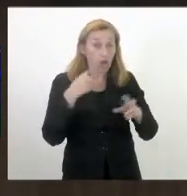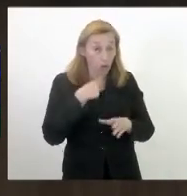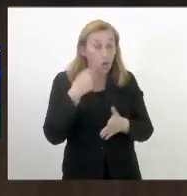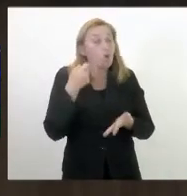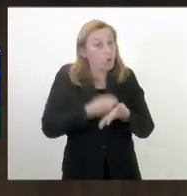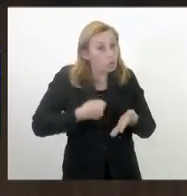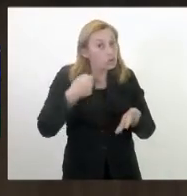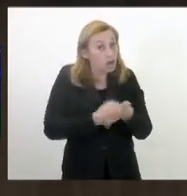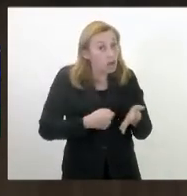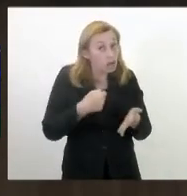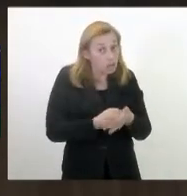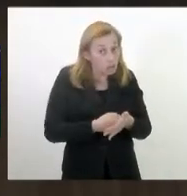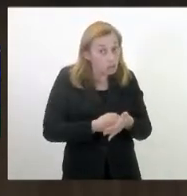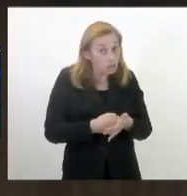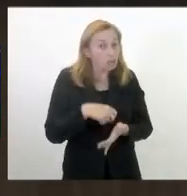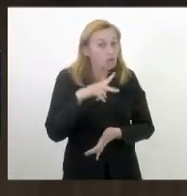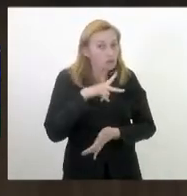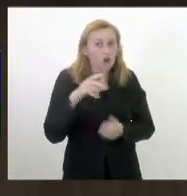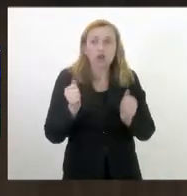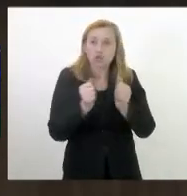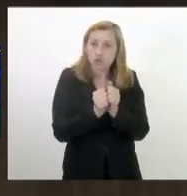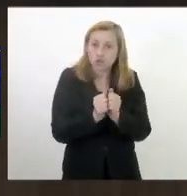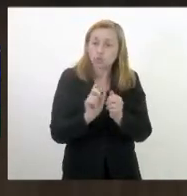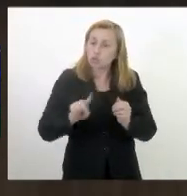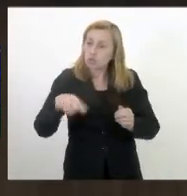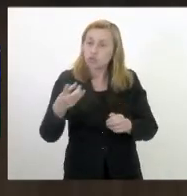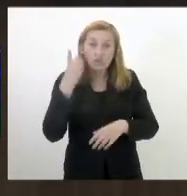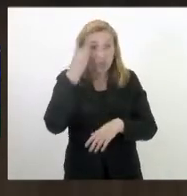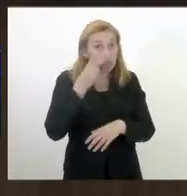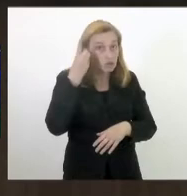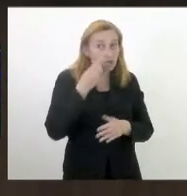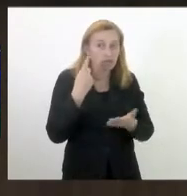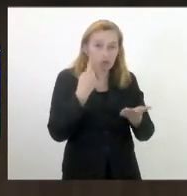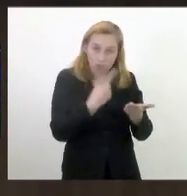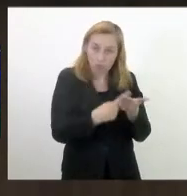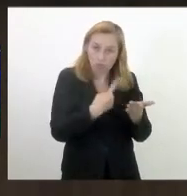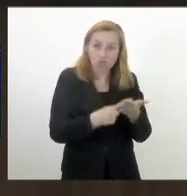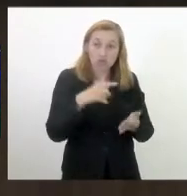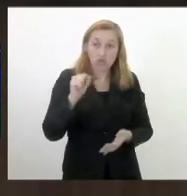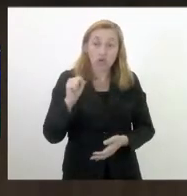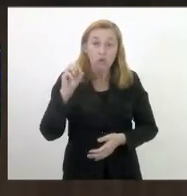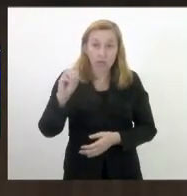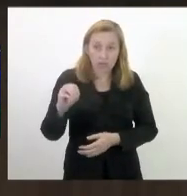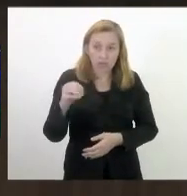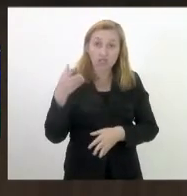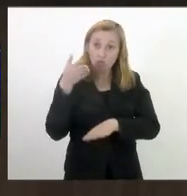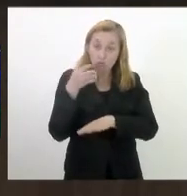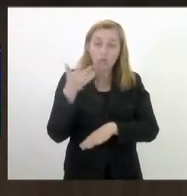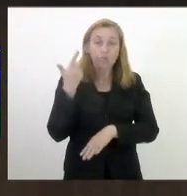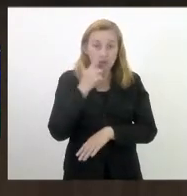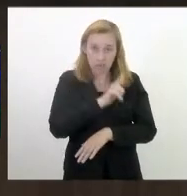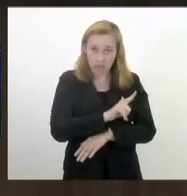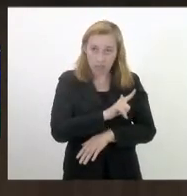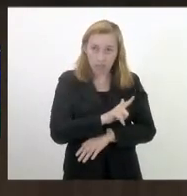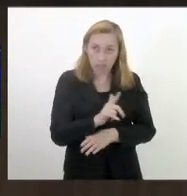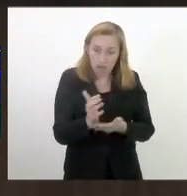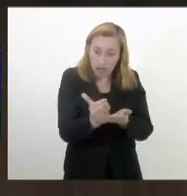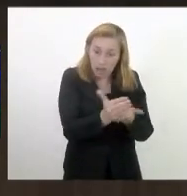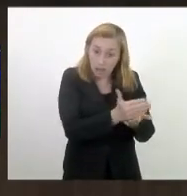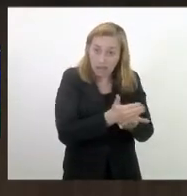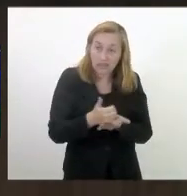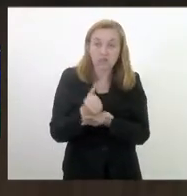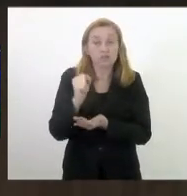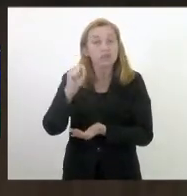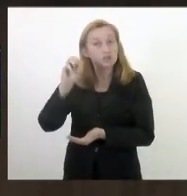lutarei pessoalmente com todos os deputados que há um compromisso de chegarmos aos 80. Ok. A arrecadação aumenta, há um